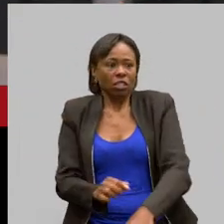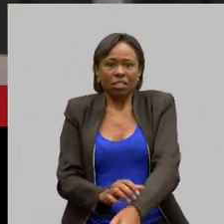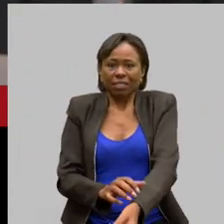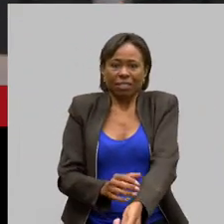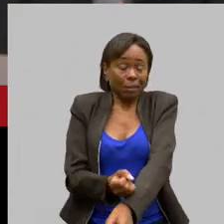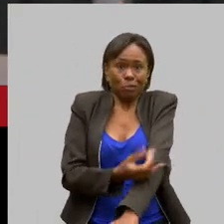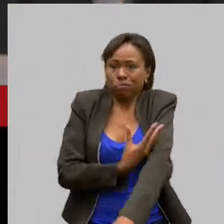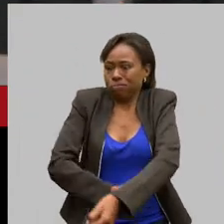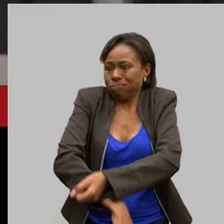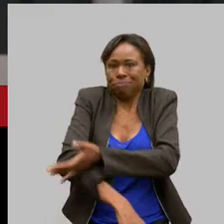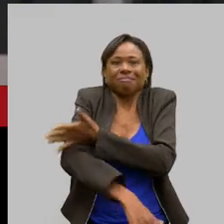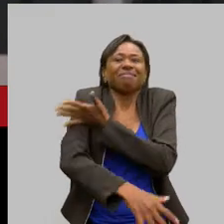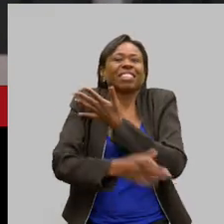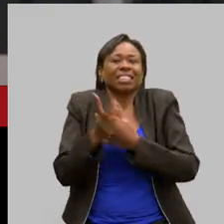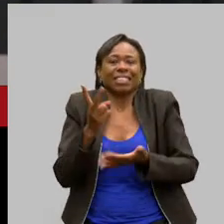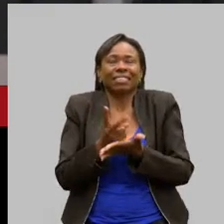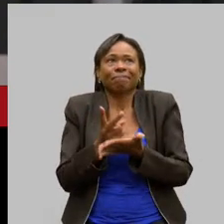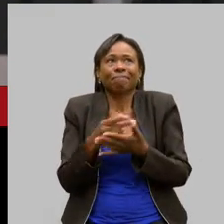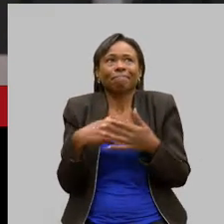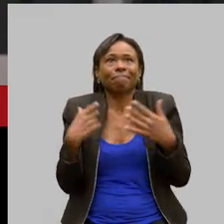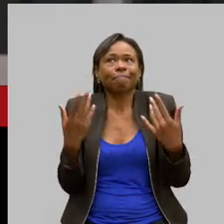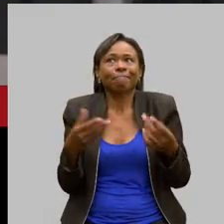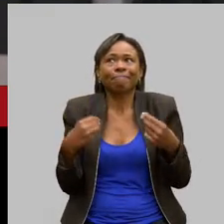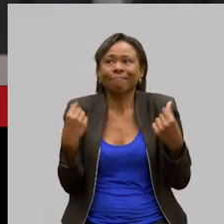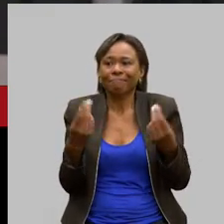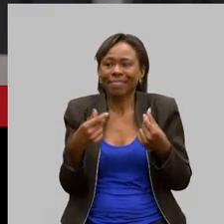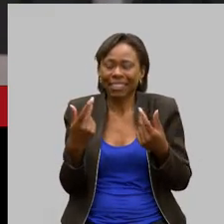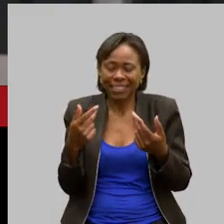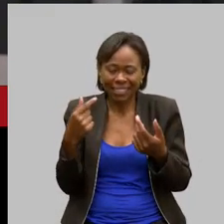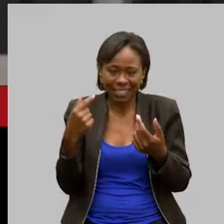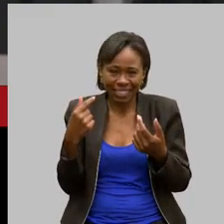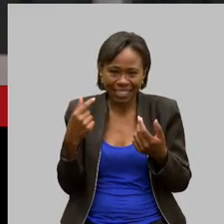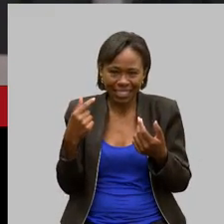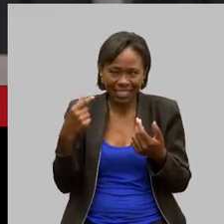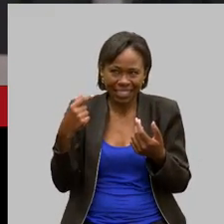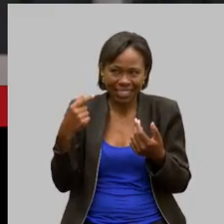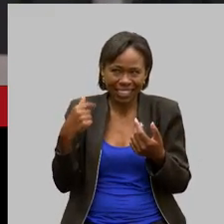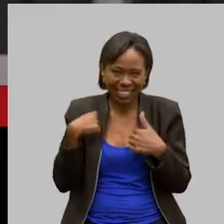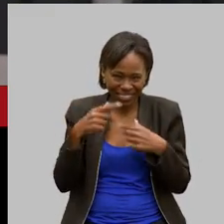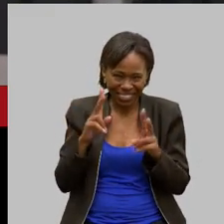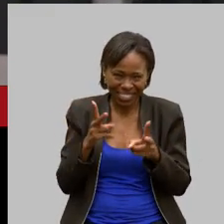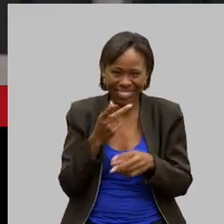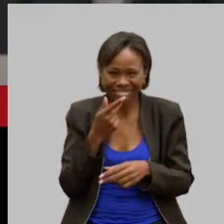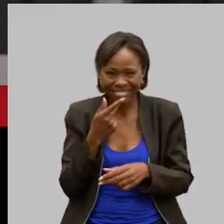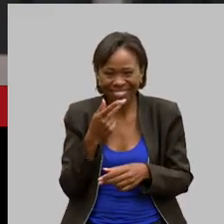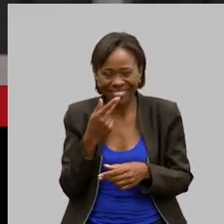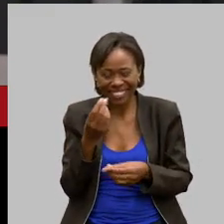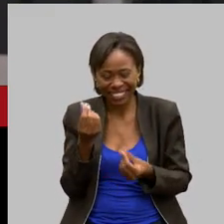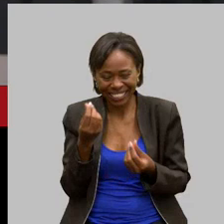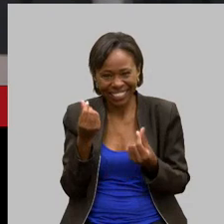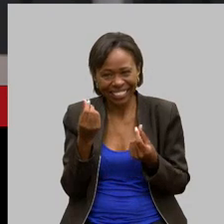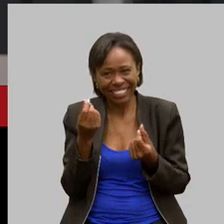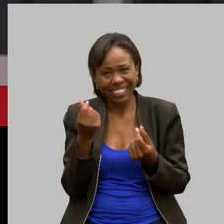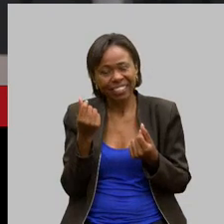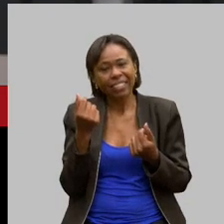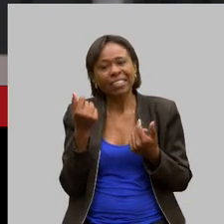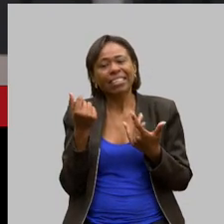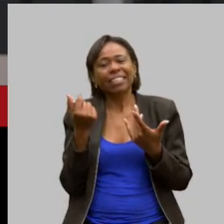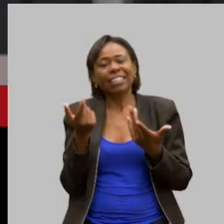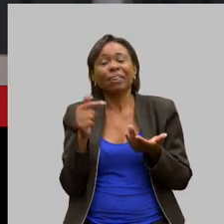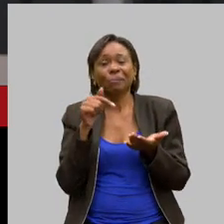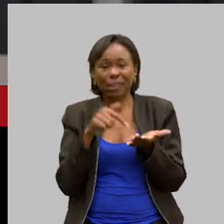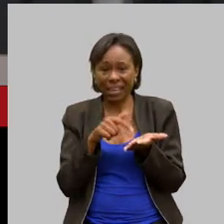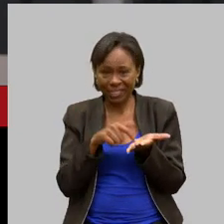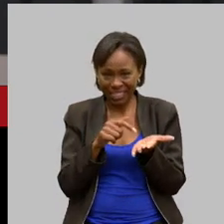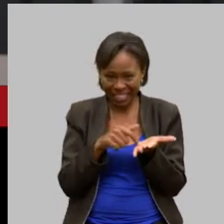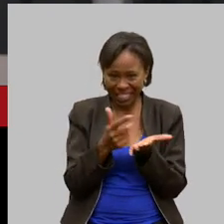nada que mais eu posso falar tocou campanha não posso continuar falando essa obra aqui é